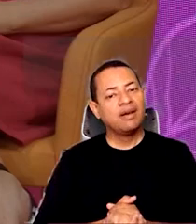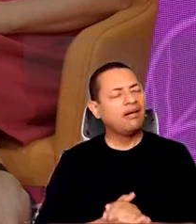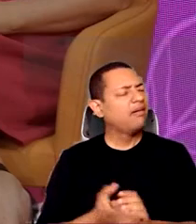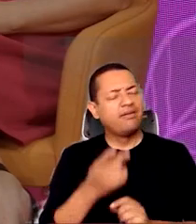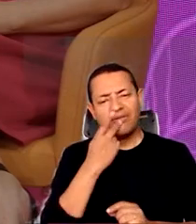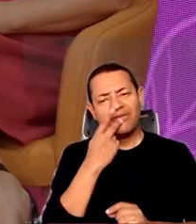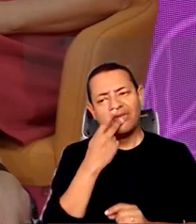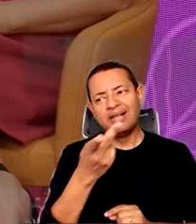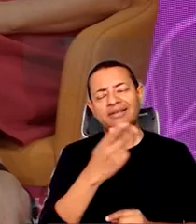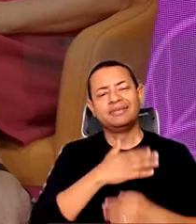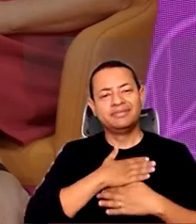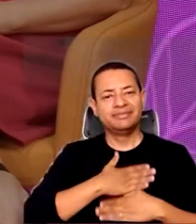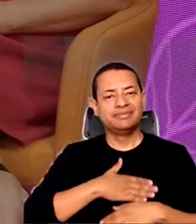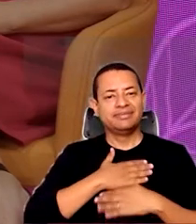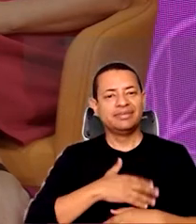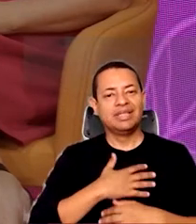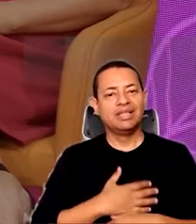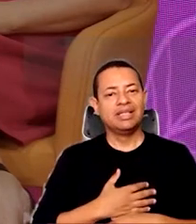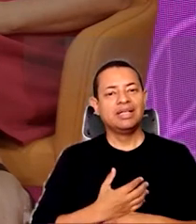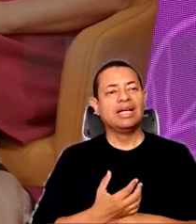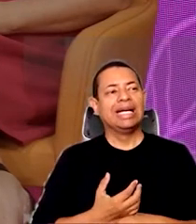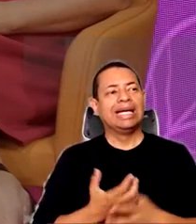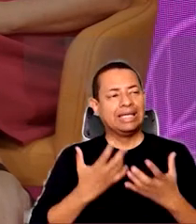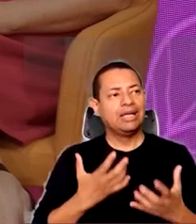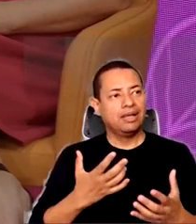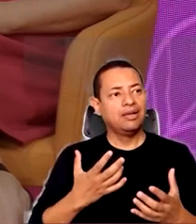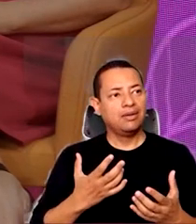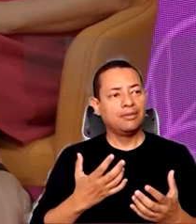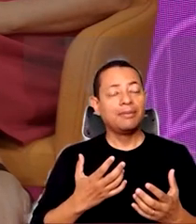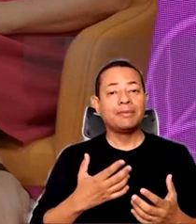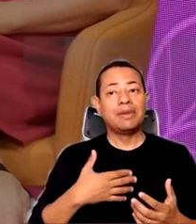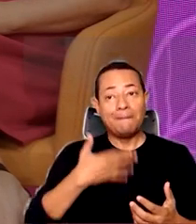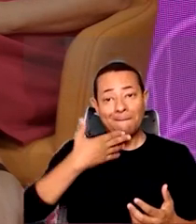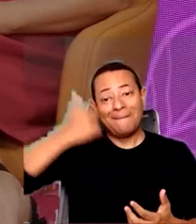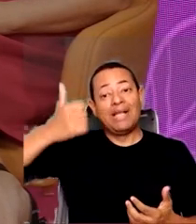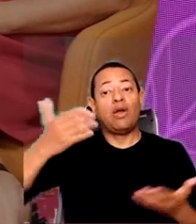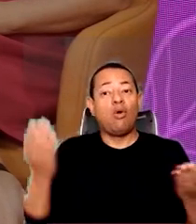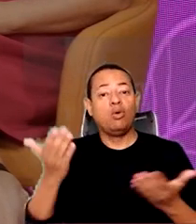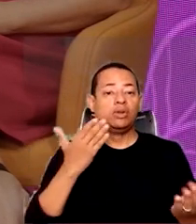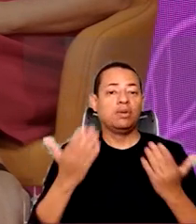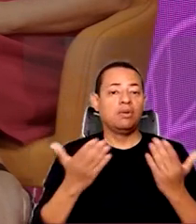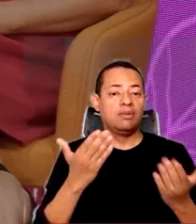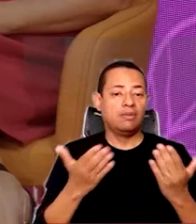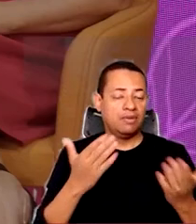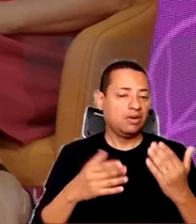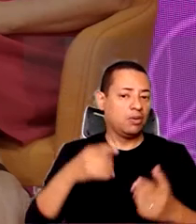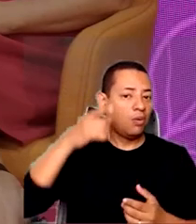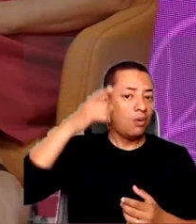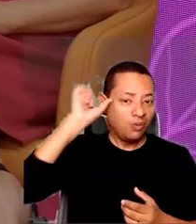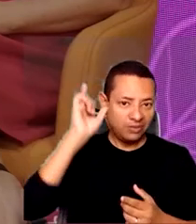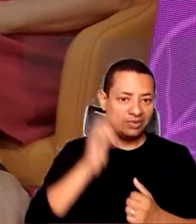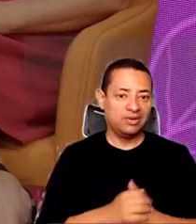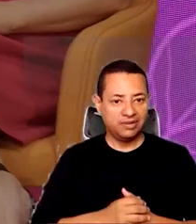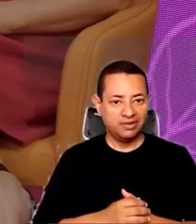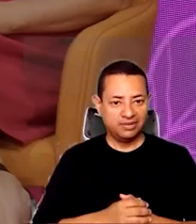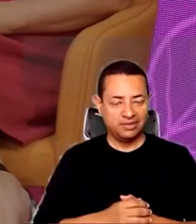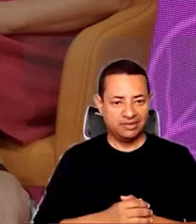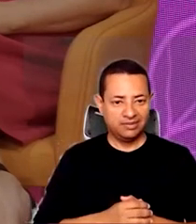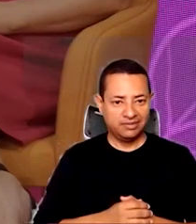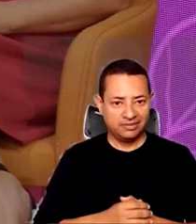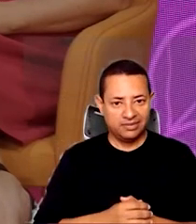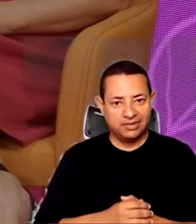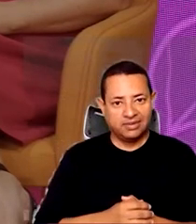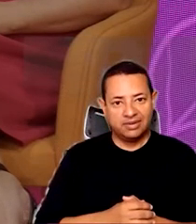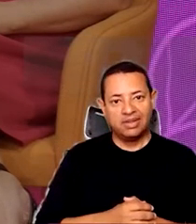maor tranquilidade né Eu quero ser melhor do que eu fui ontem isso todo dia eu quero ser